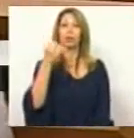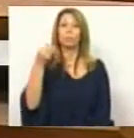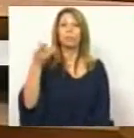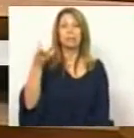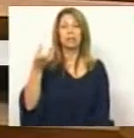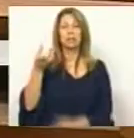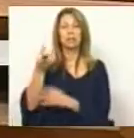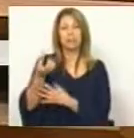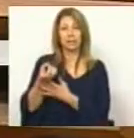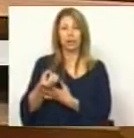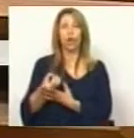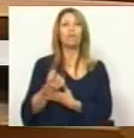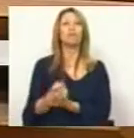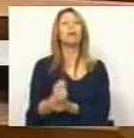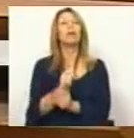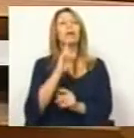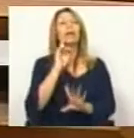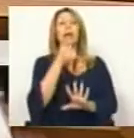36/2019, que estabelece os tais